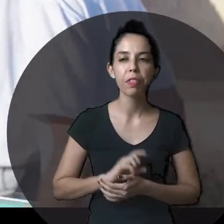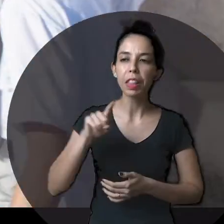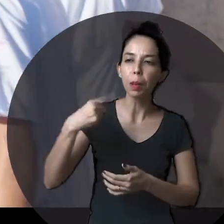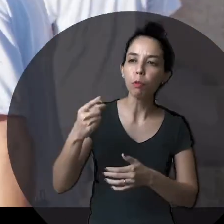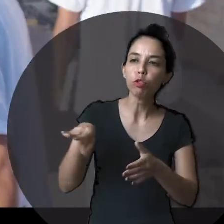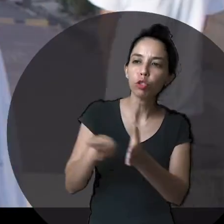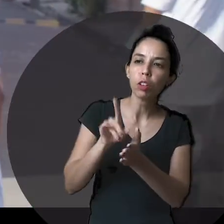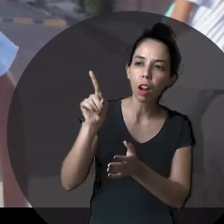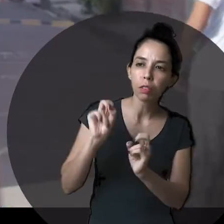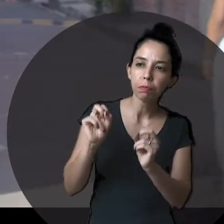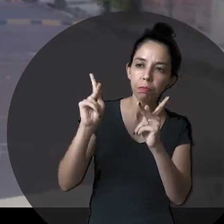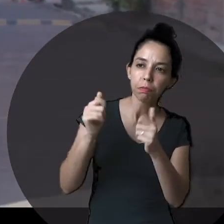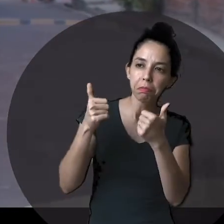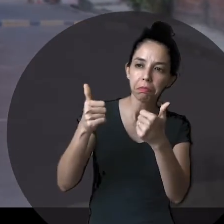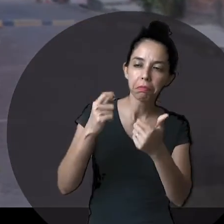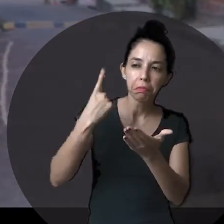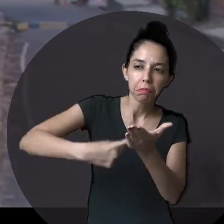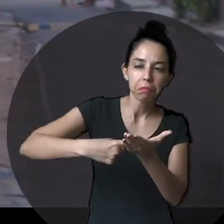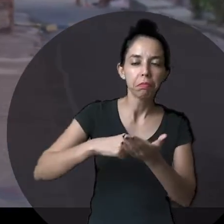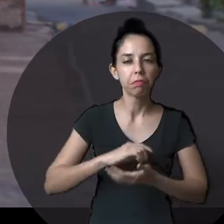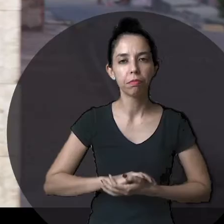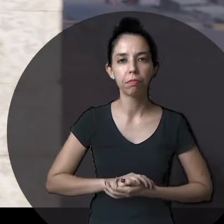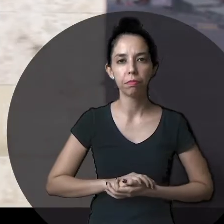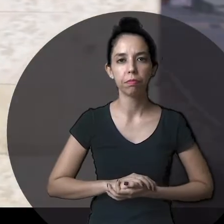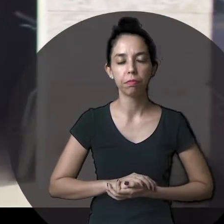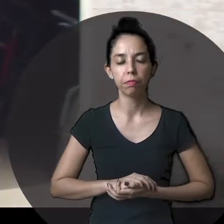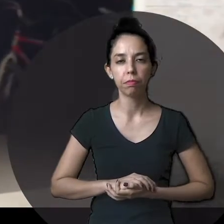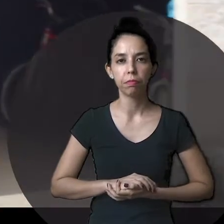Valeu. Daqui a pouco eu chego lá. Tá certo.